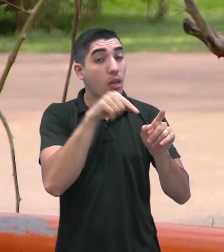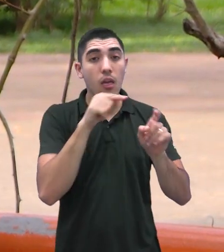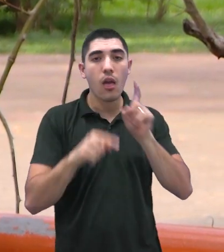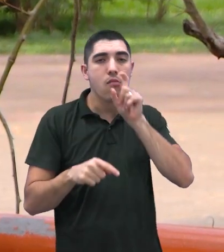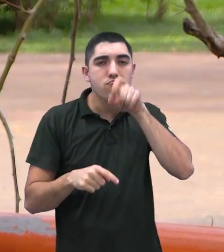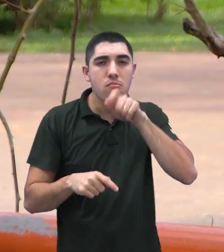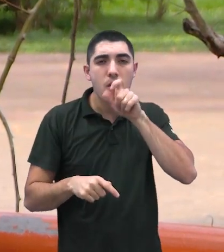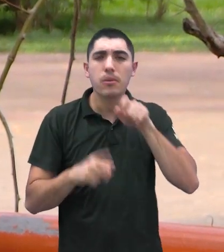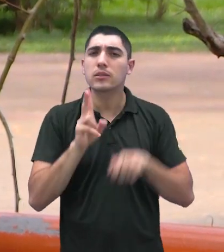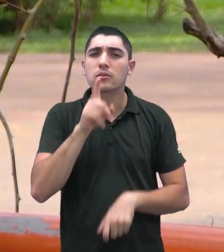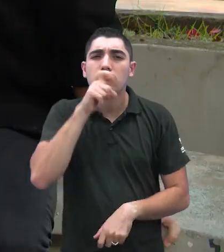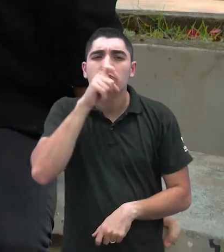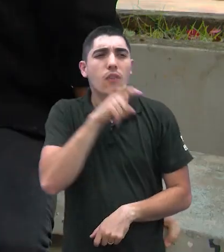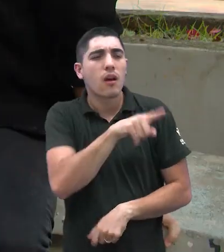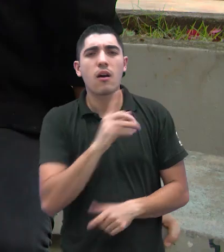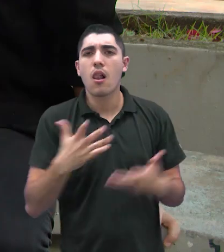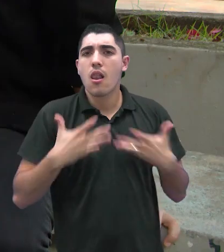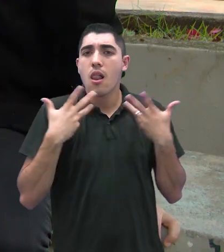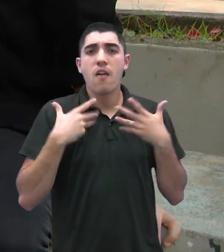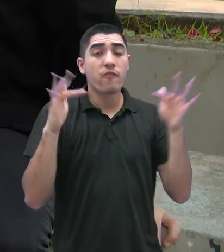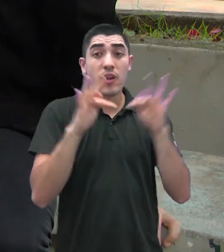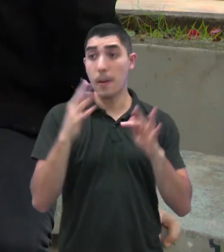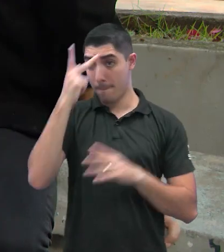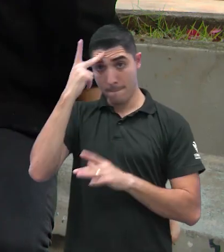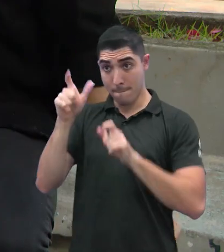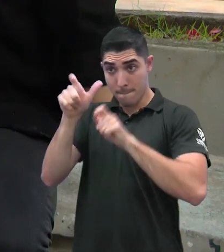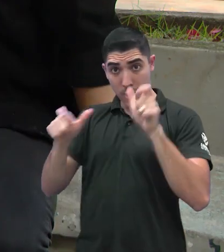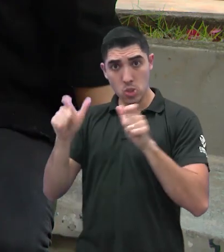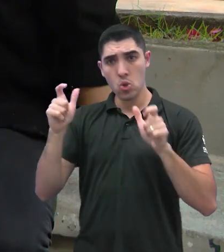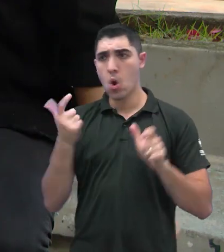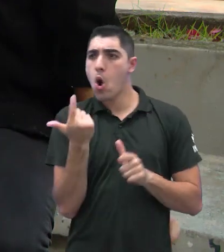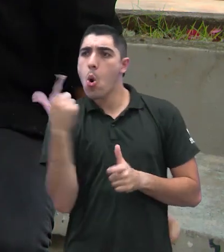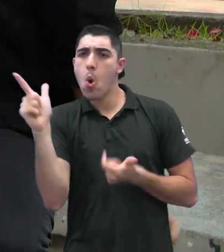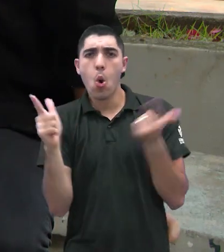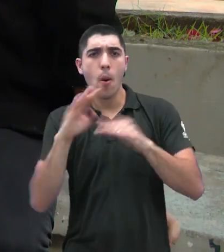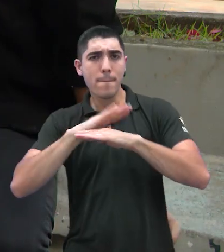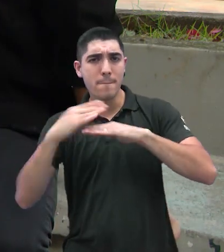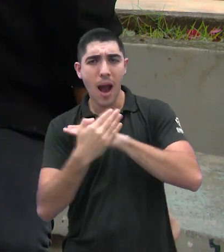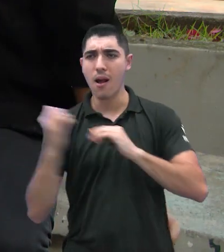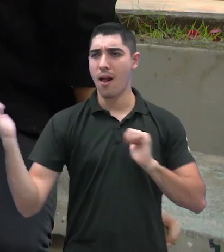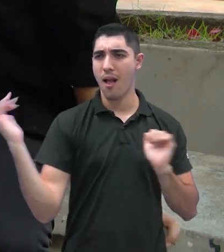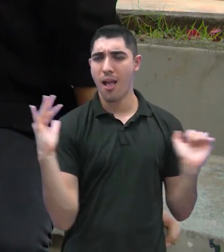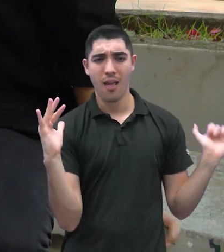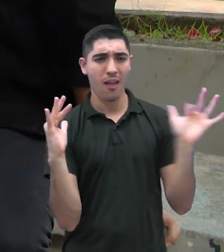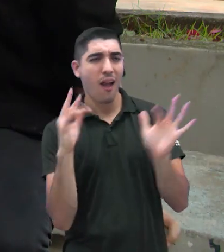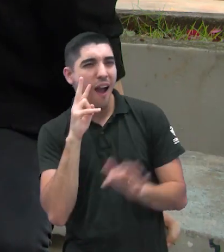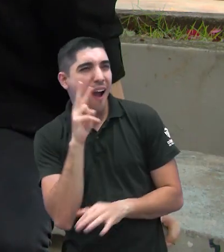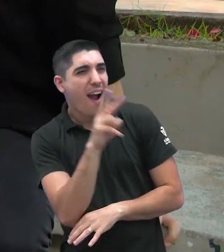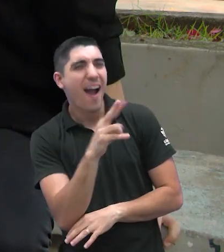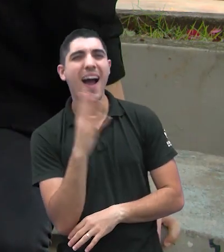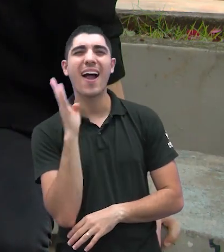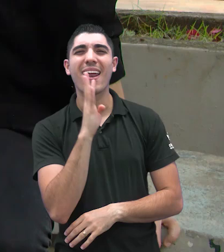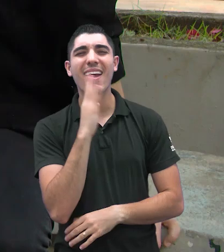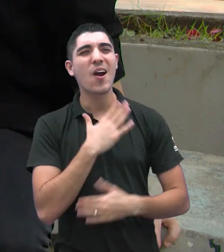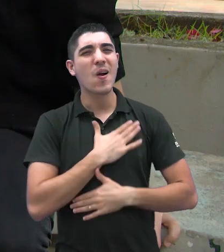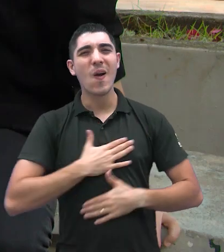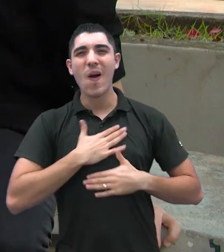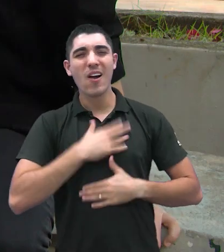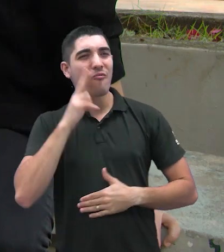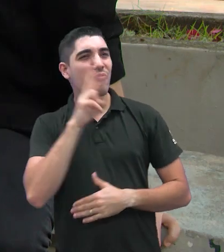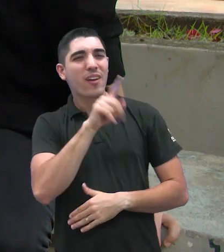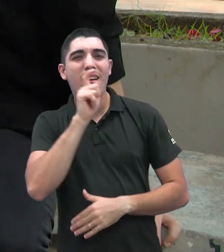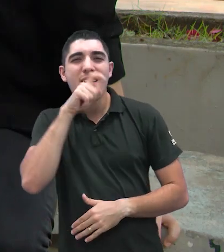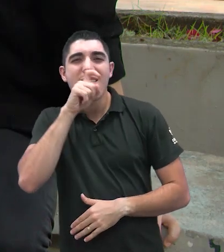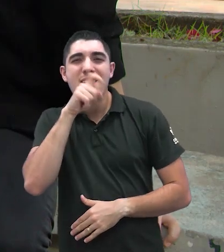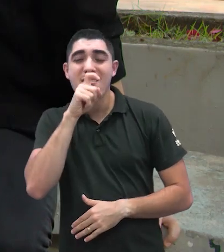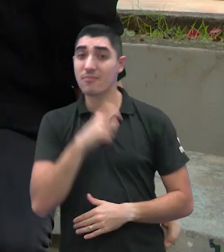era a alegria da praça, né? Todo mundo que frequenta aqui, morador, gente que vinha de outros bairros, de outros lugares, gostavam de vir aqui e encontrar a maritaca,